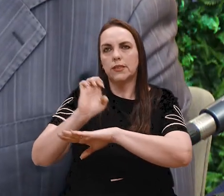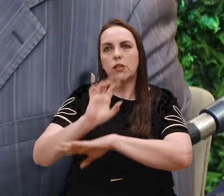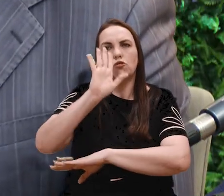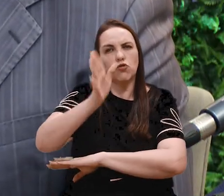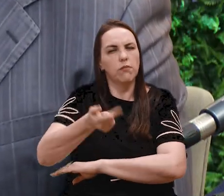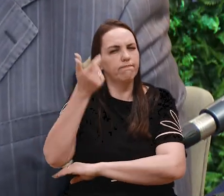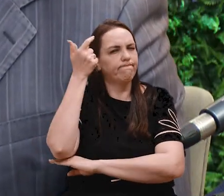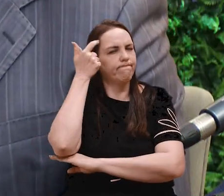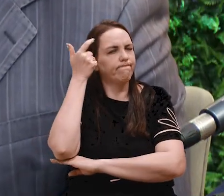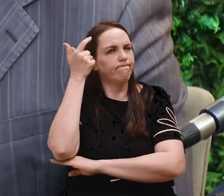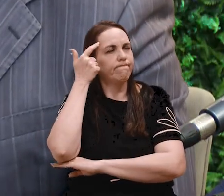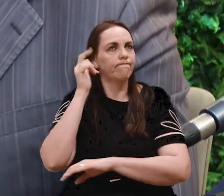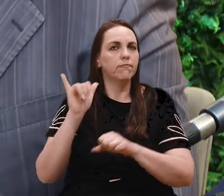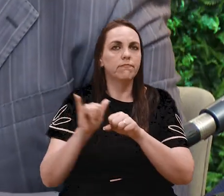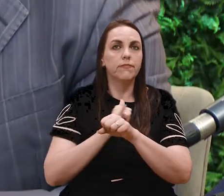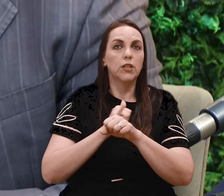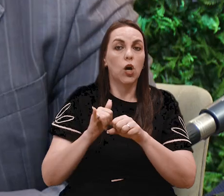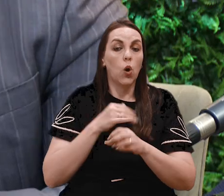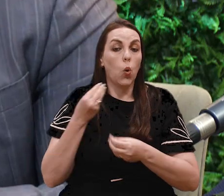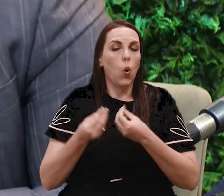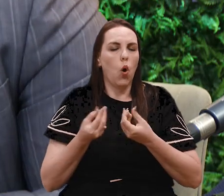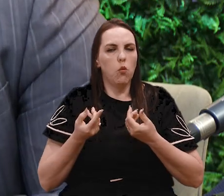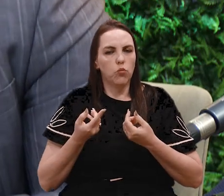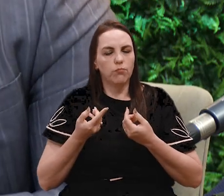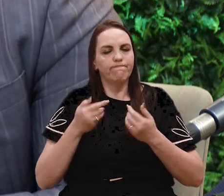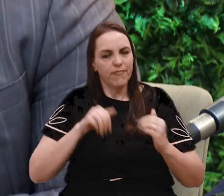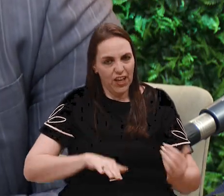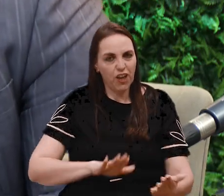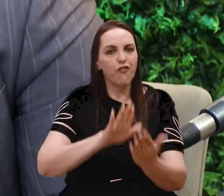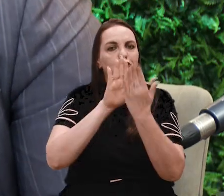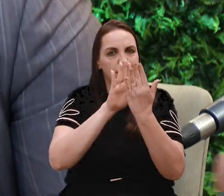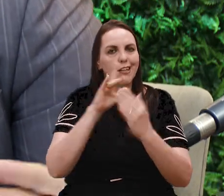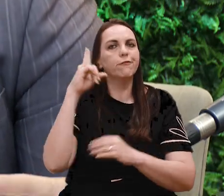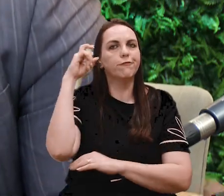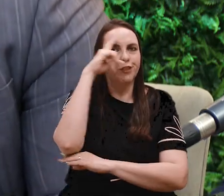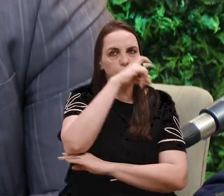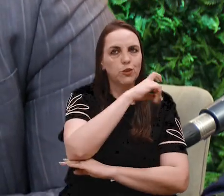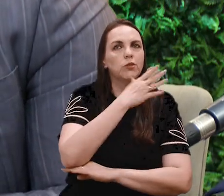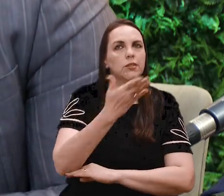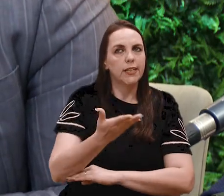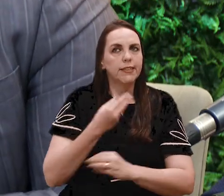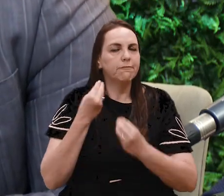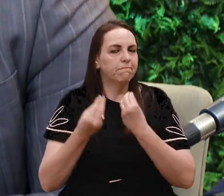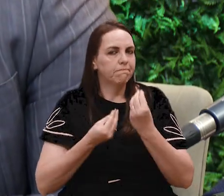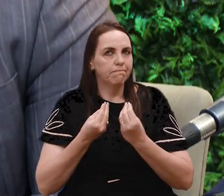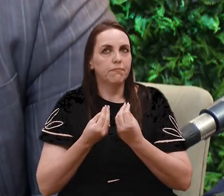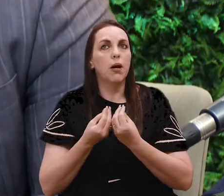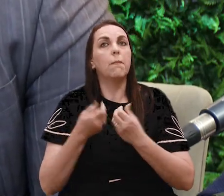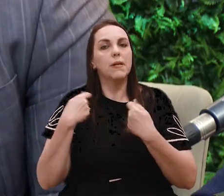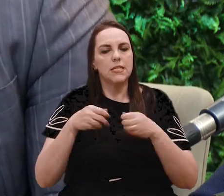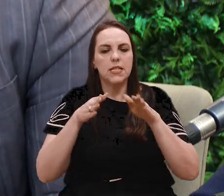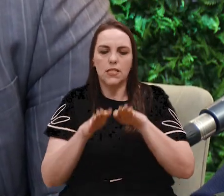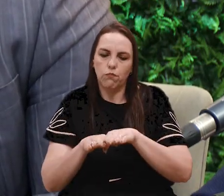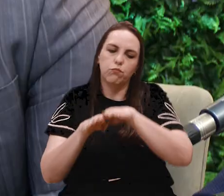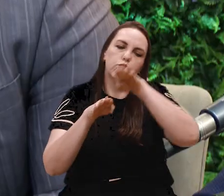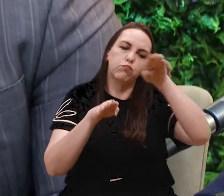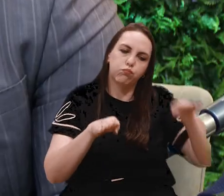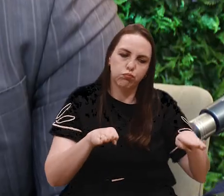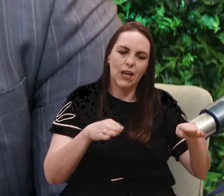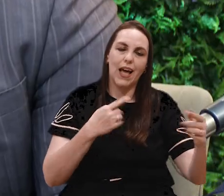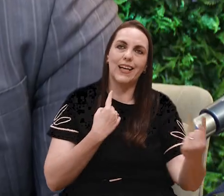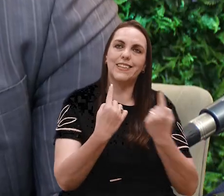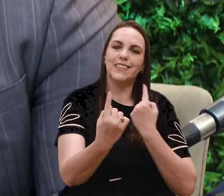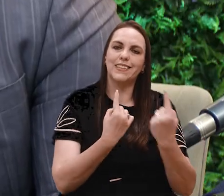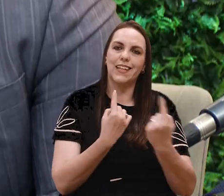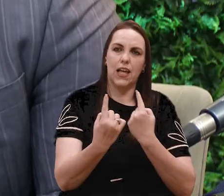ele vai enfrentar esse gargalo que nós temos e começar a duplicar essa estrada que vai ser a grande